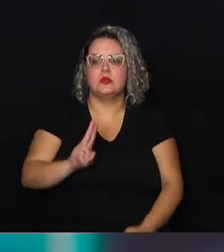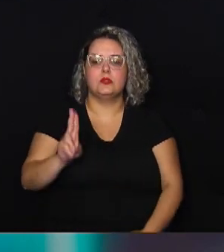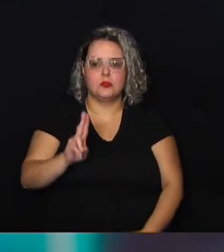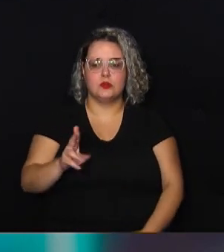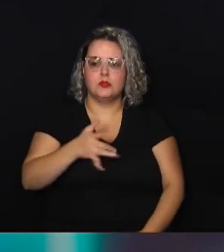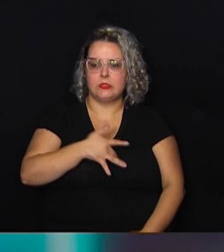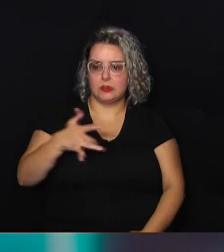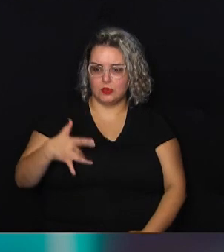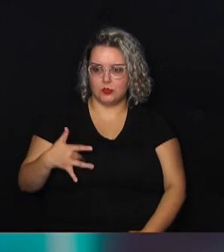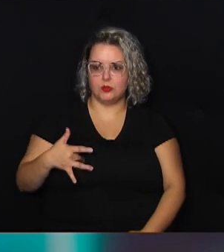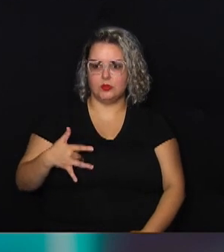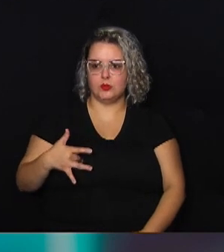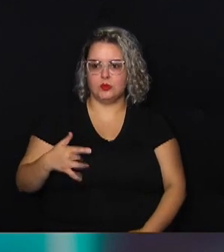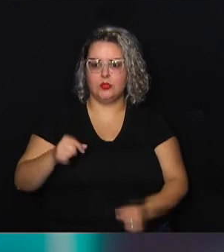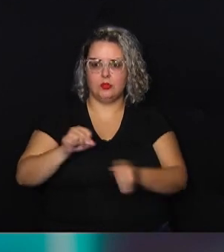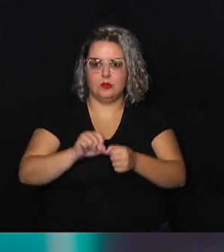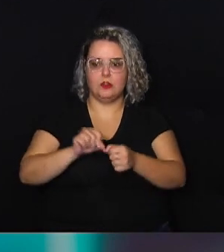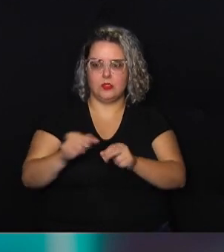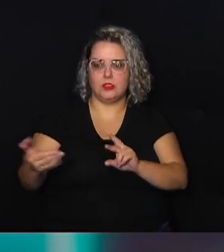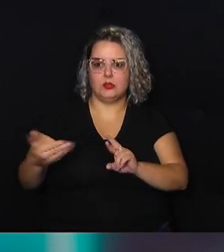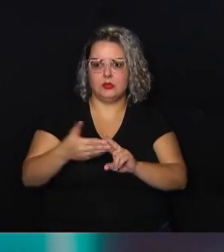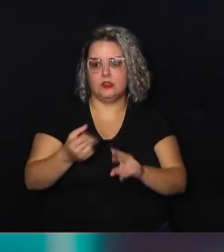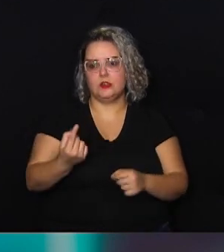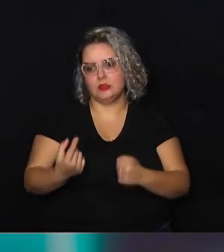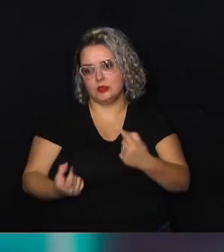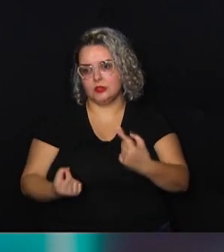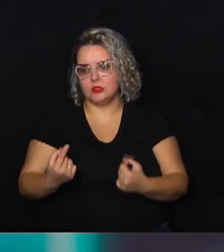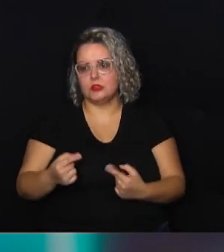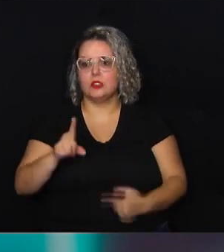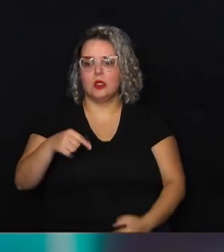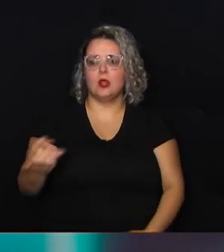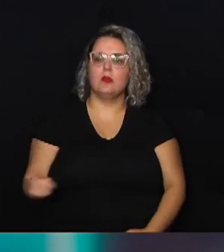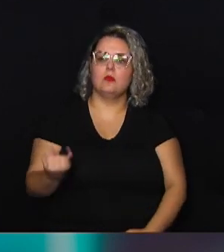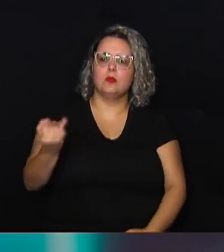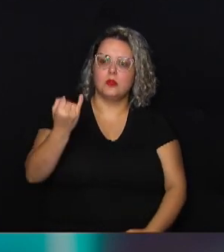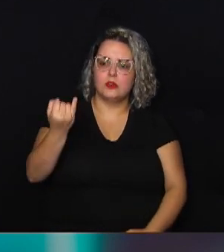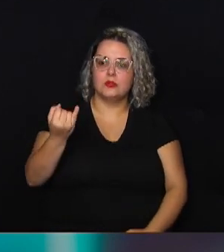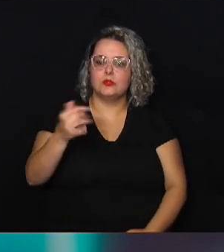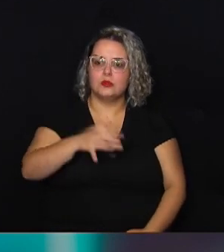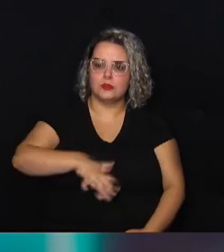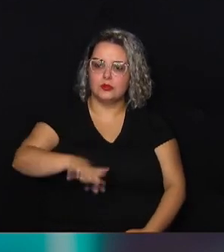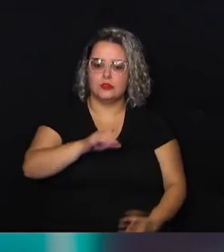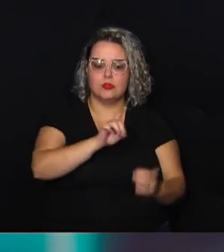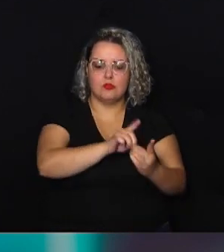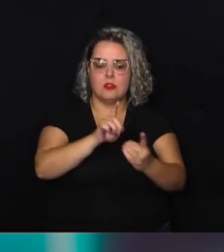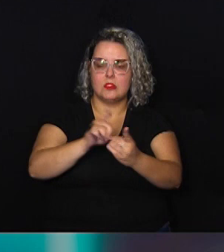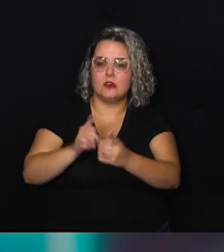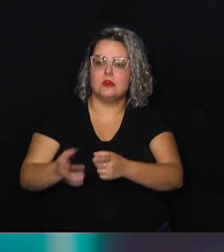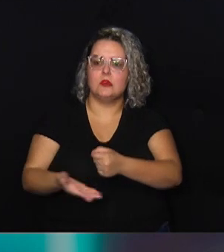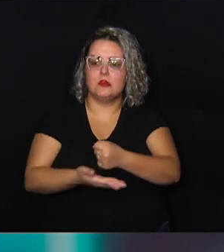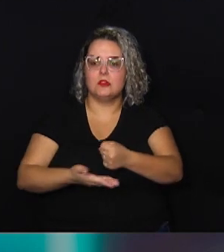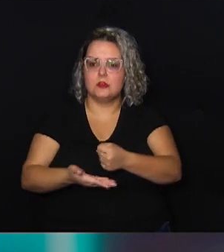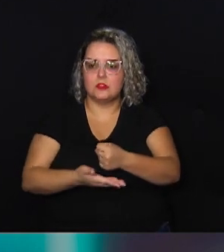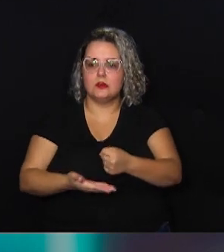saúde. Fazer referência em alguns deles, que é importante, no bloco da atenção básica,